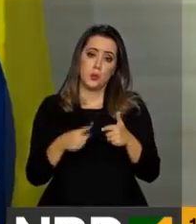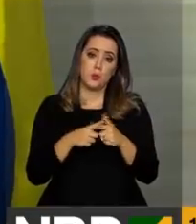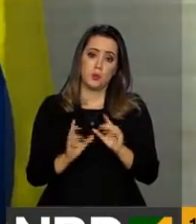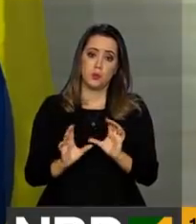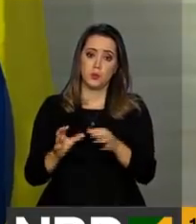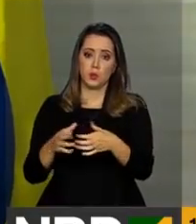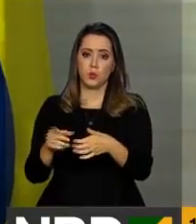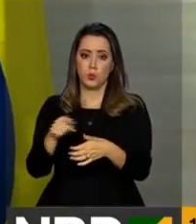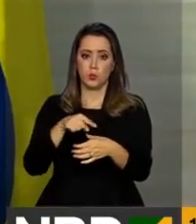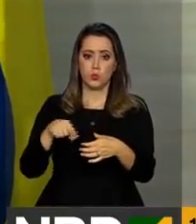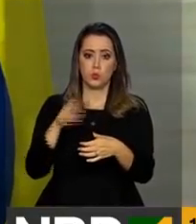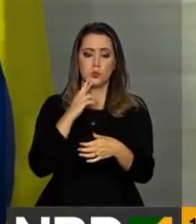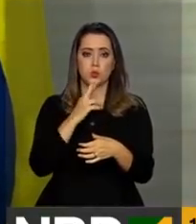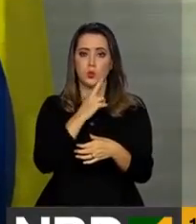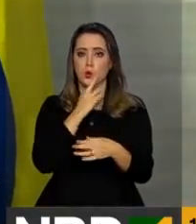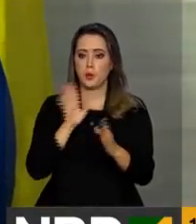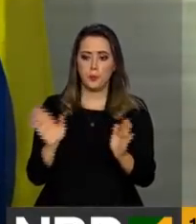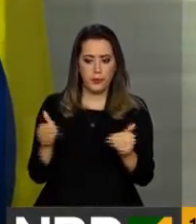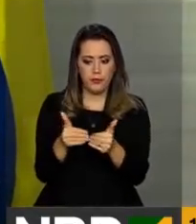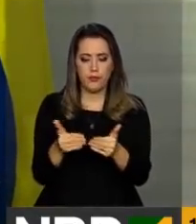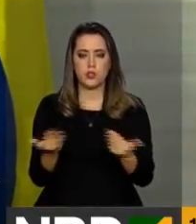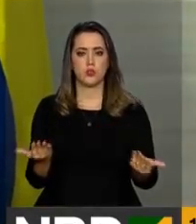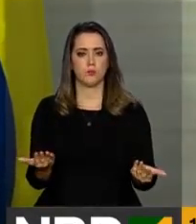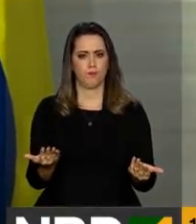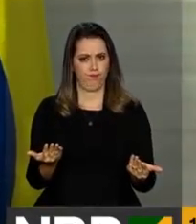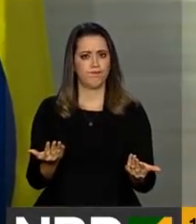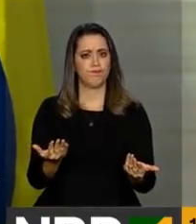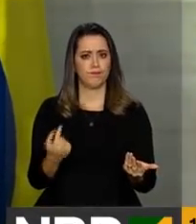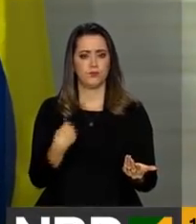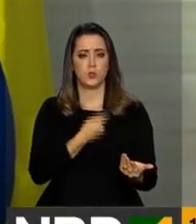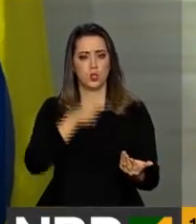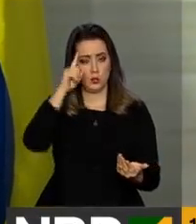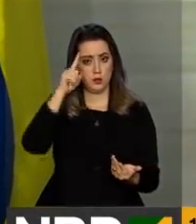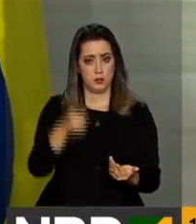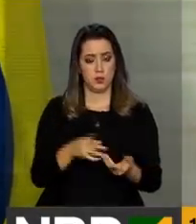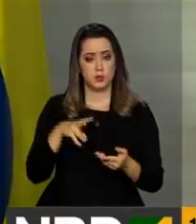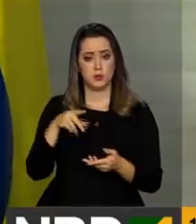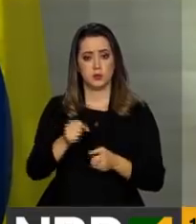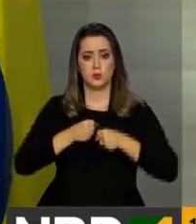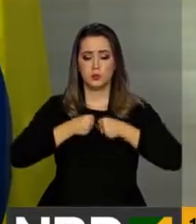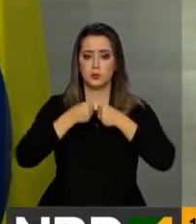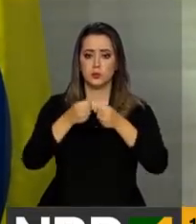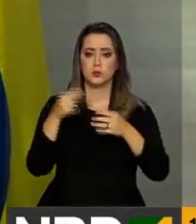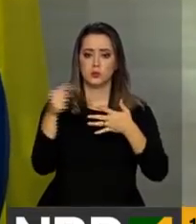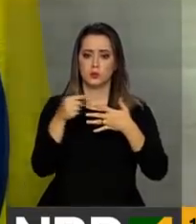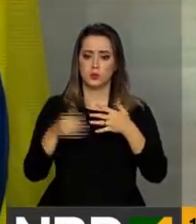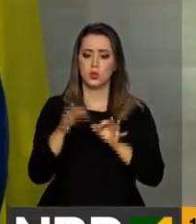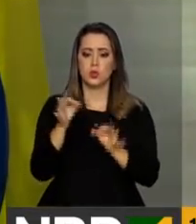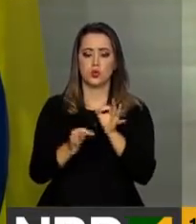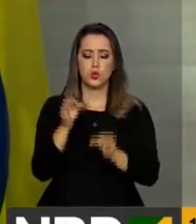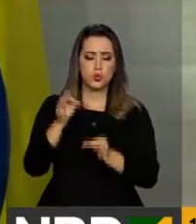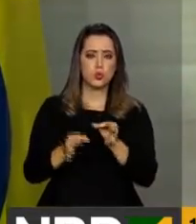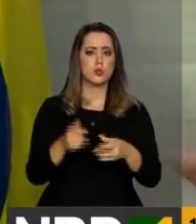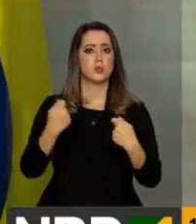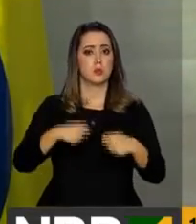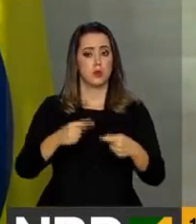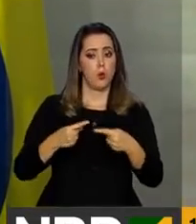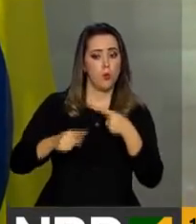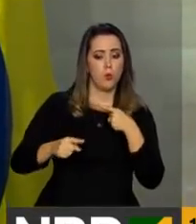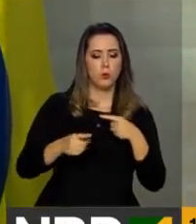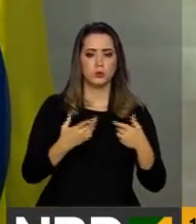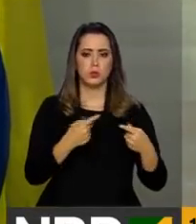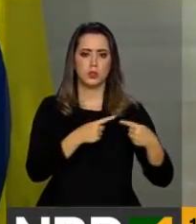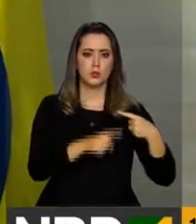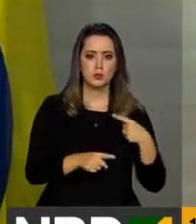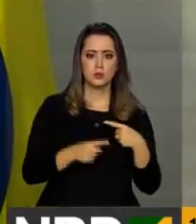isola o estado do Roraima. Nós já determinamos que haja todas as medidas judiciais, contrárias às